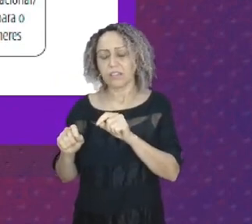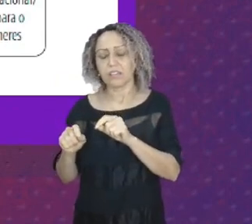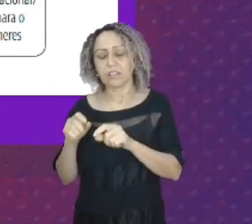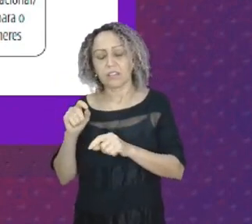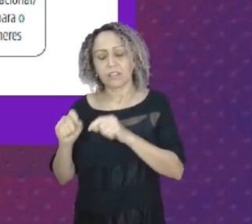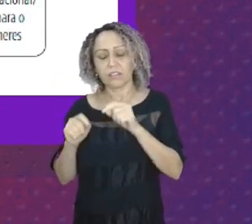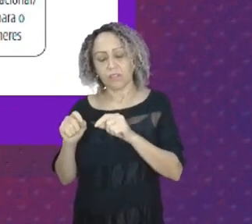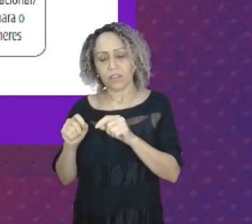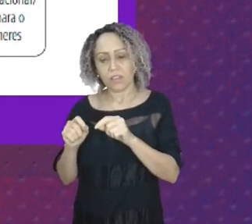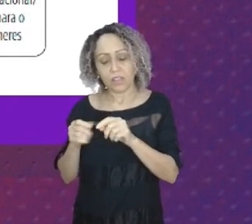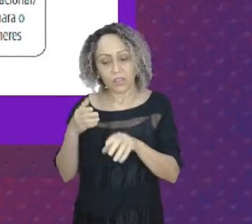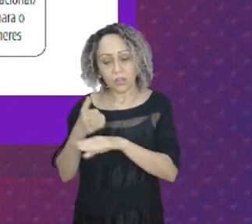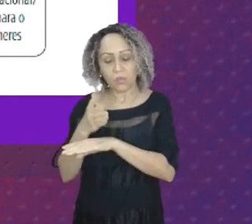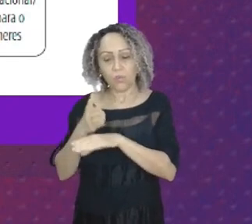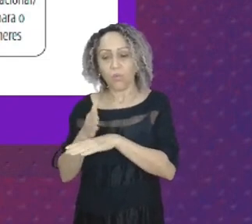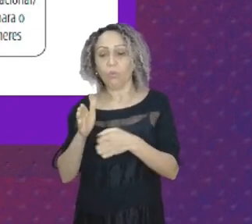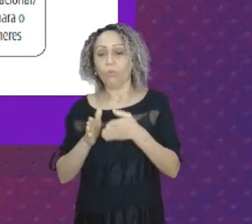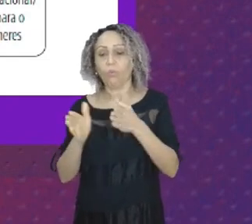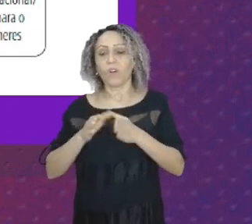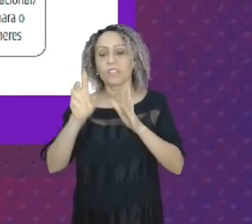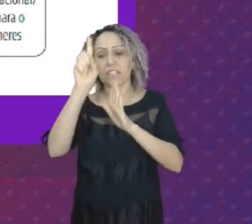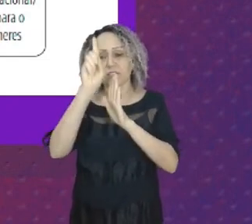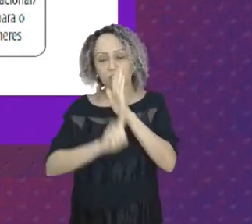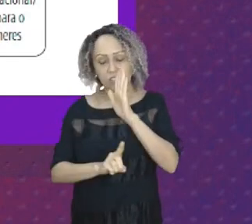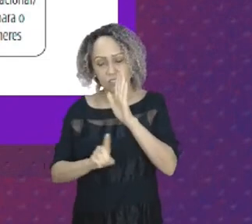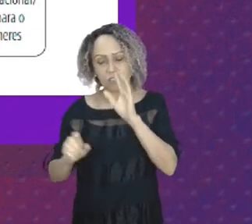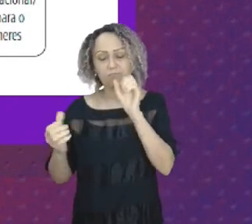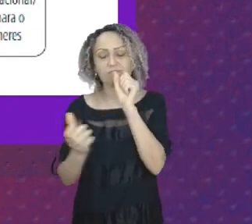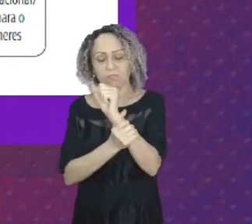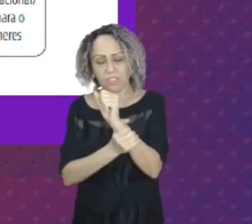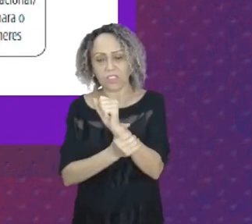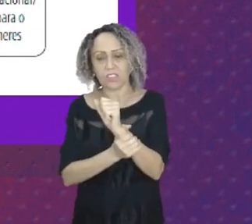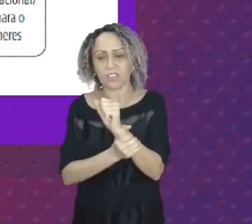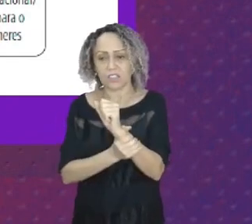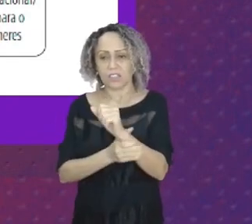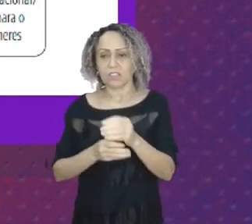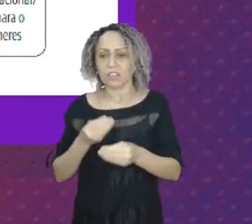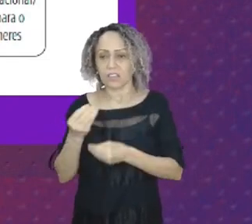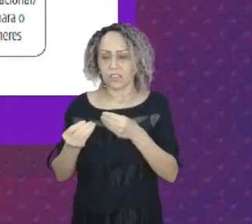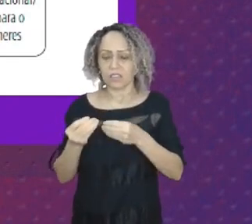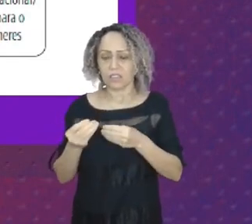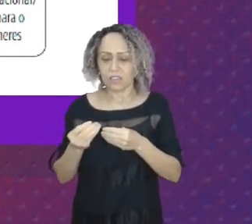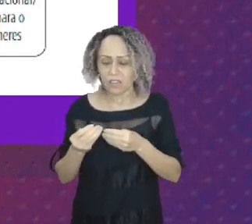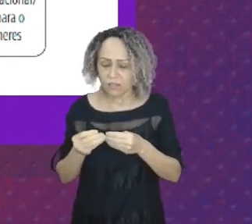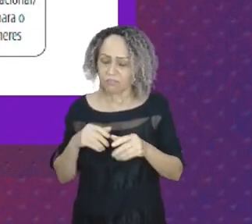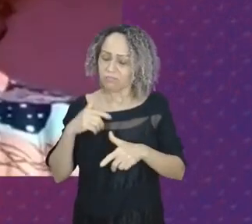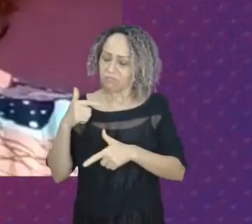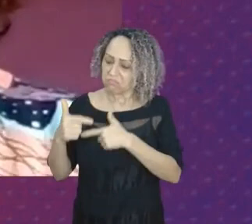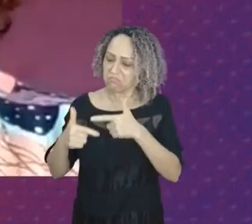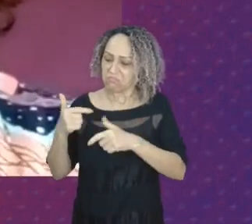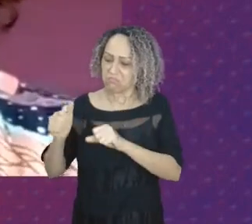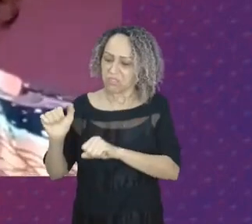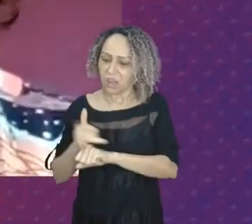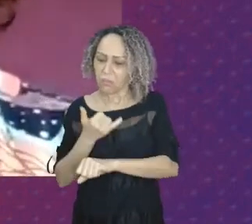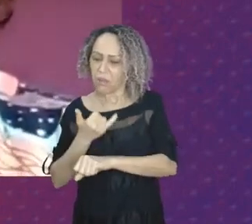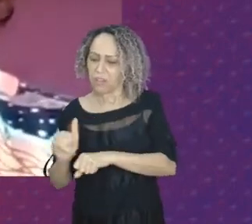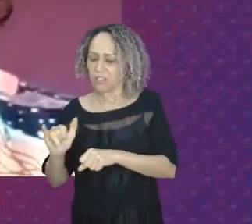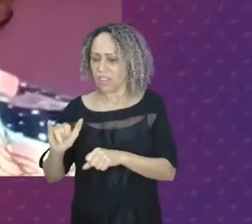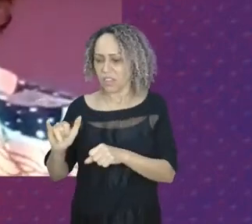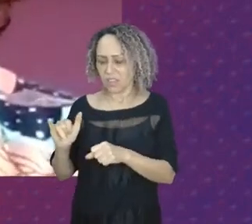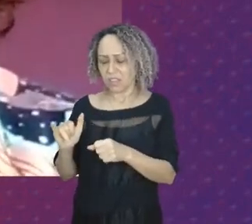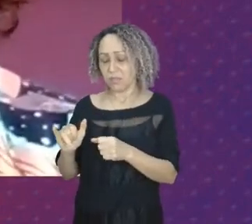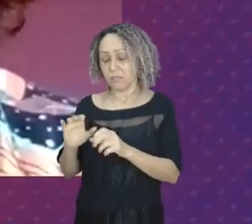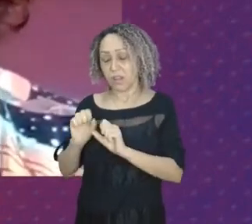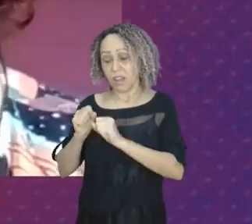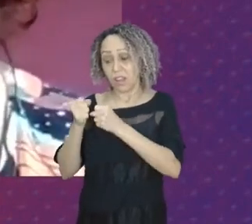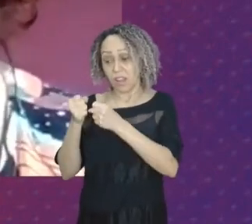de direitos, que é o cumprimento da legislação nacional e internacional e as iniciativas para o empoderamento das mulheres. Então, são esses